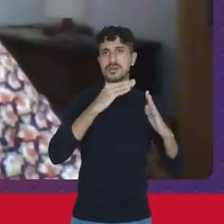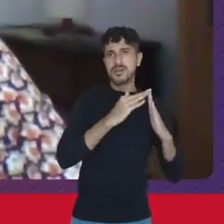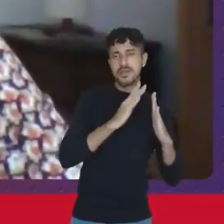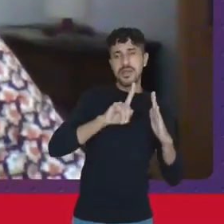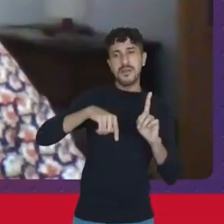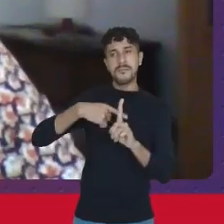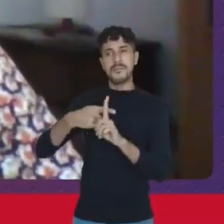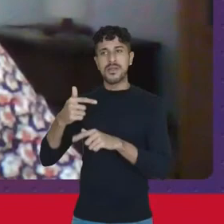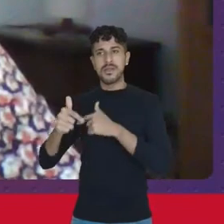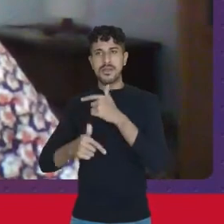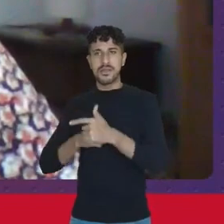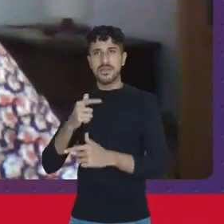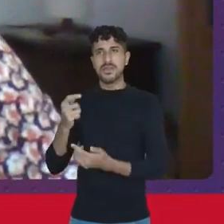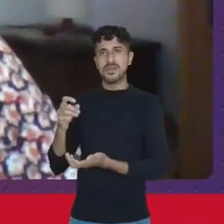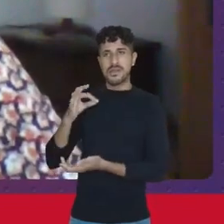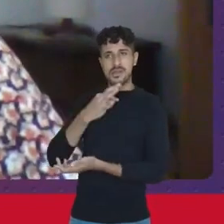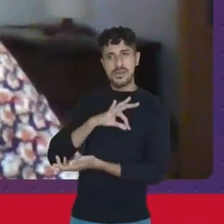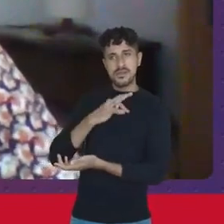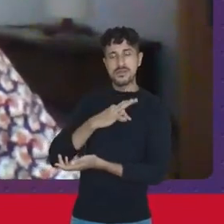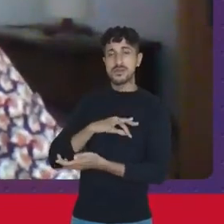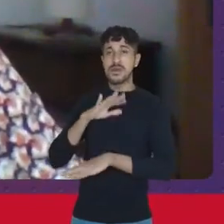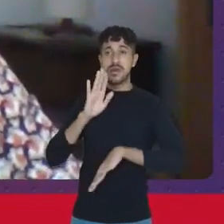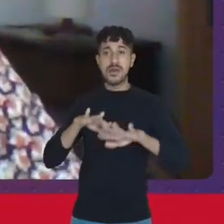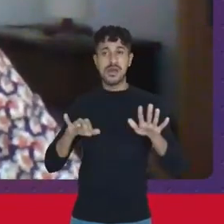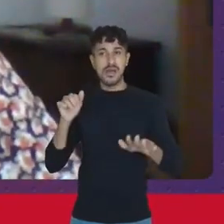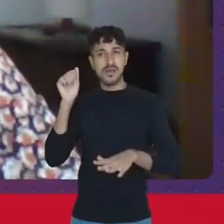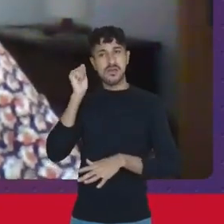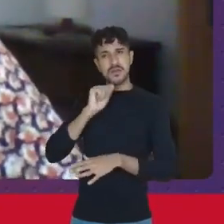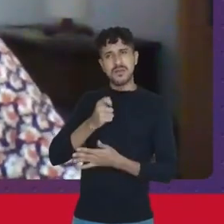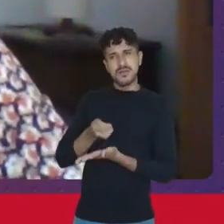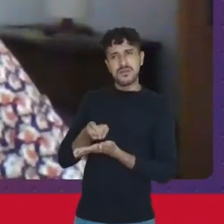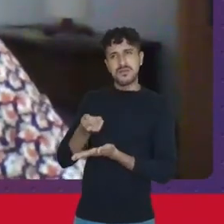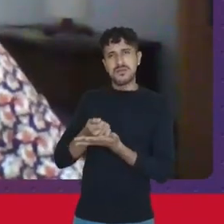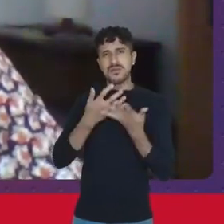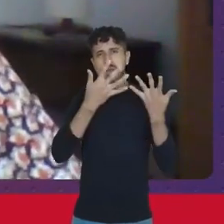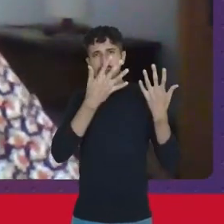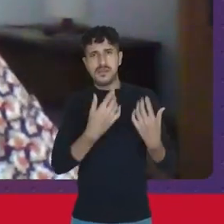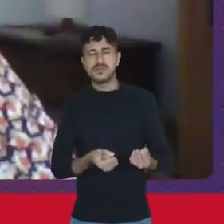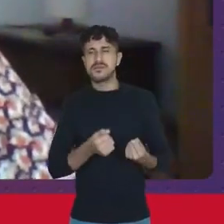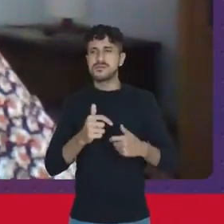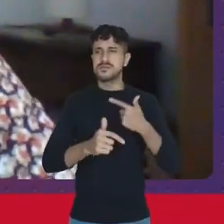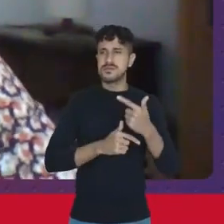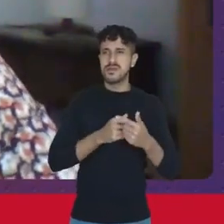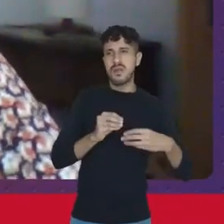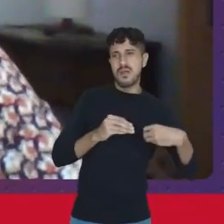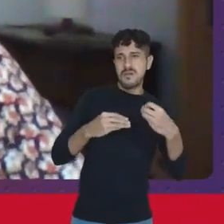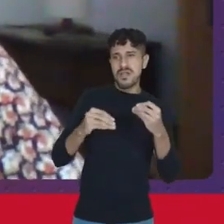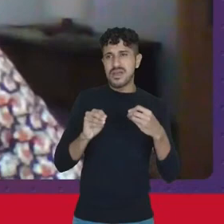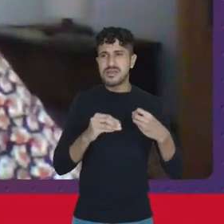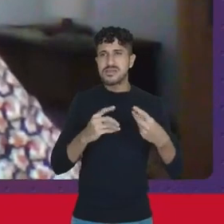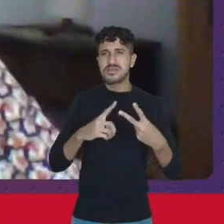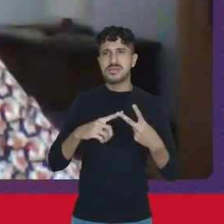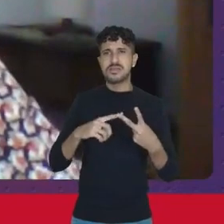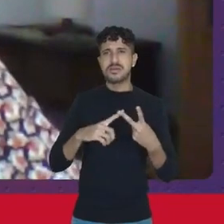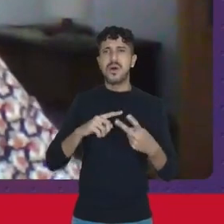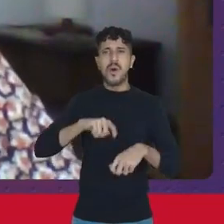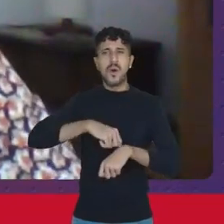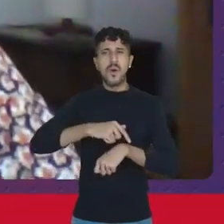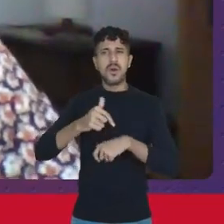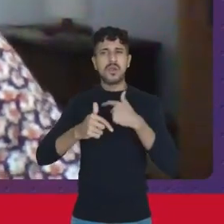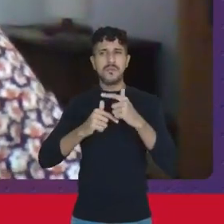doméstico com o trabalho remunerado. Muitas vezes elas são forçadas a aceitar empregos flexíveis, com